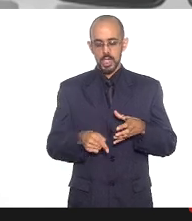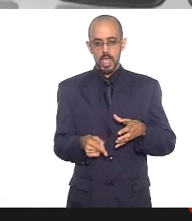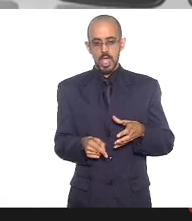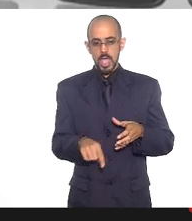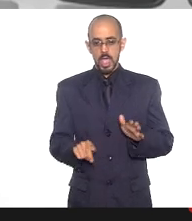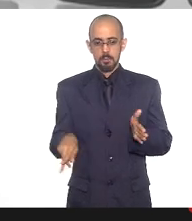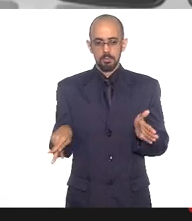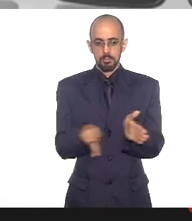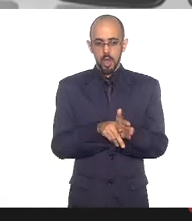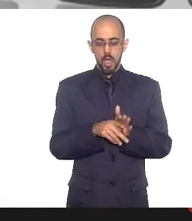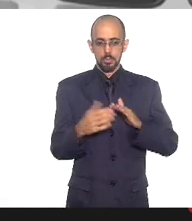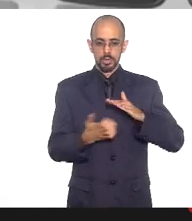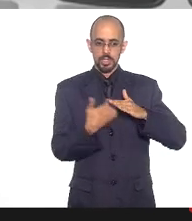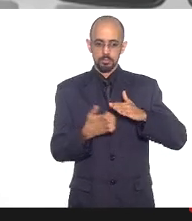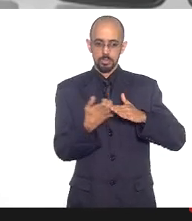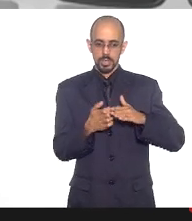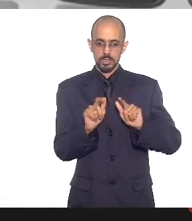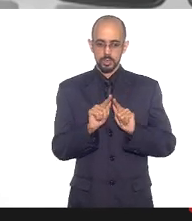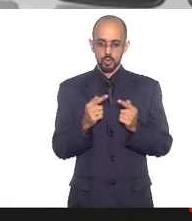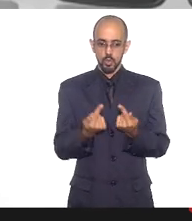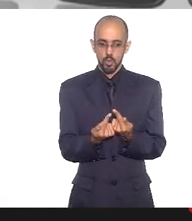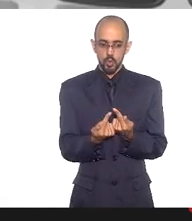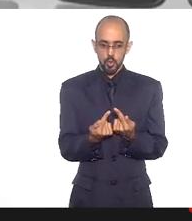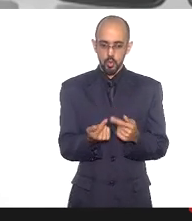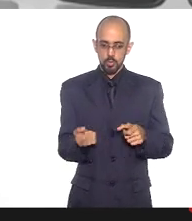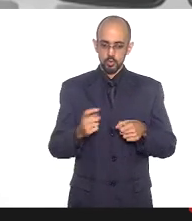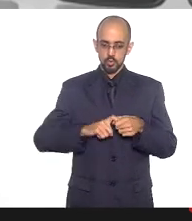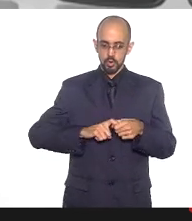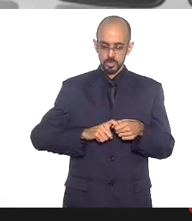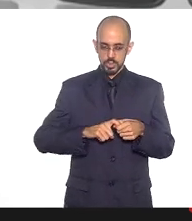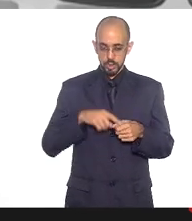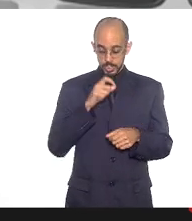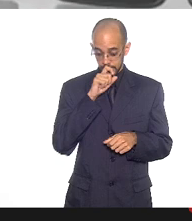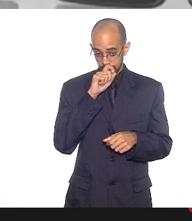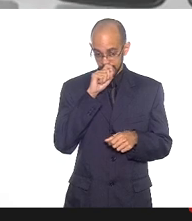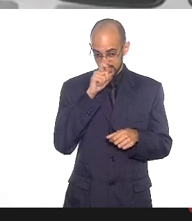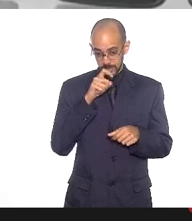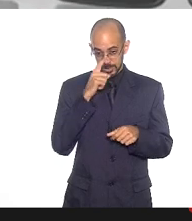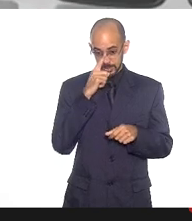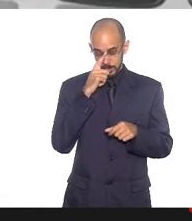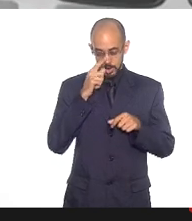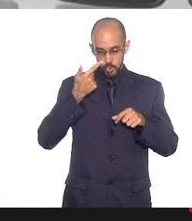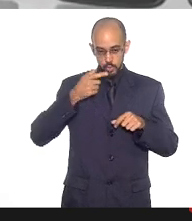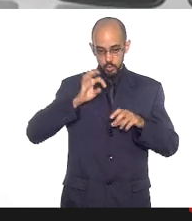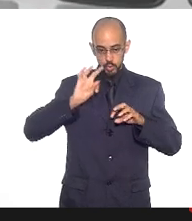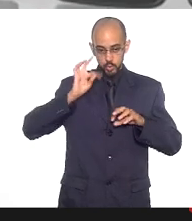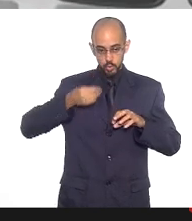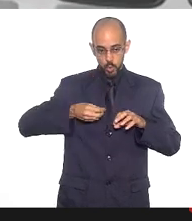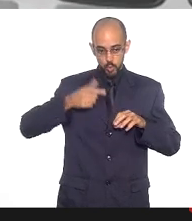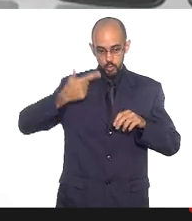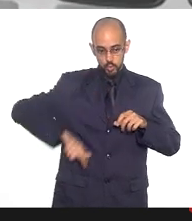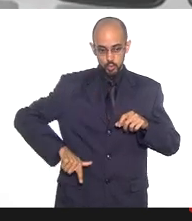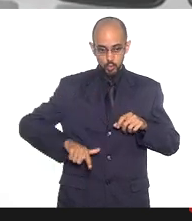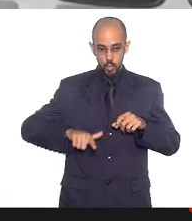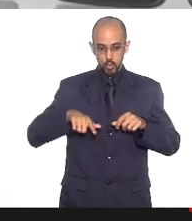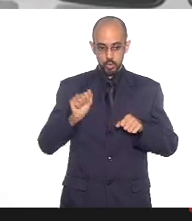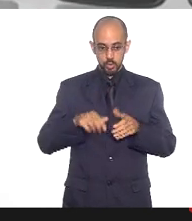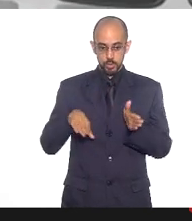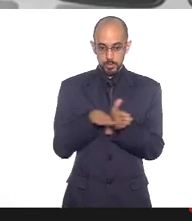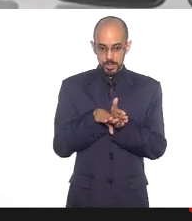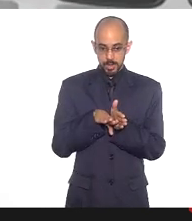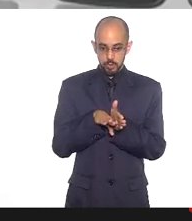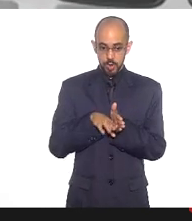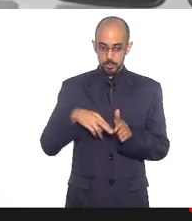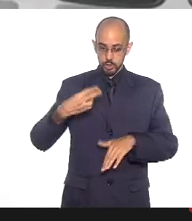a empresas do mesmo grupo da concessionária. Todas as demais plataformas afretadas de terceiros e